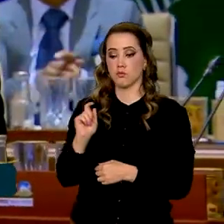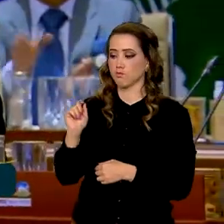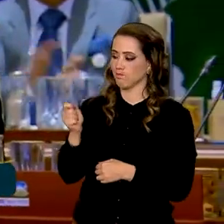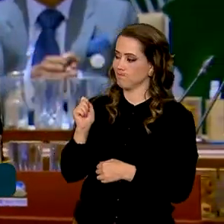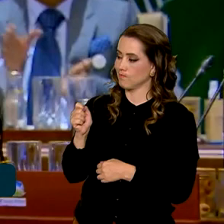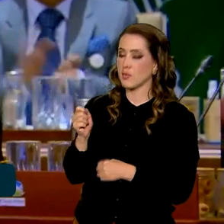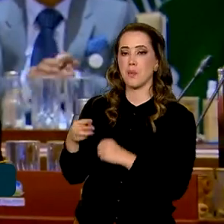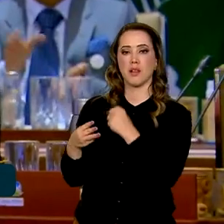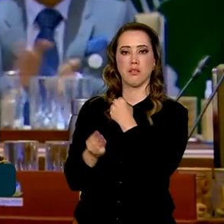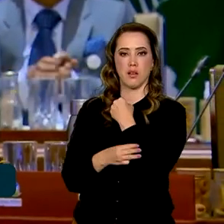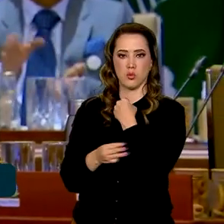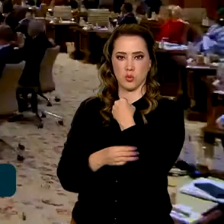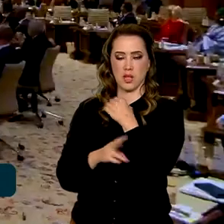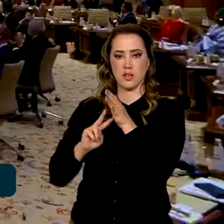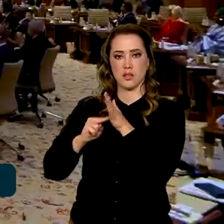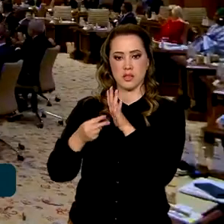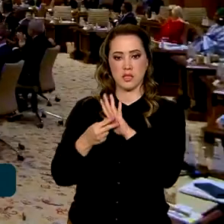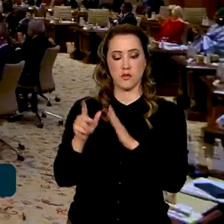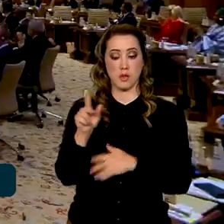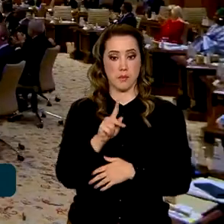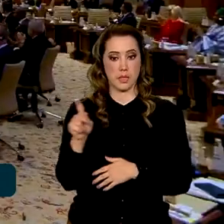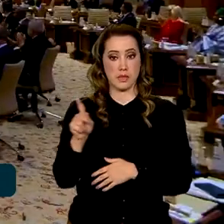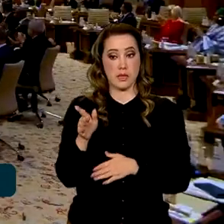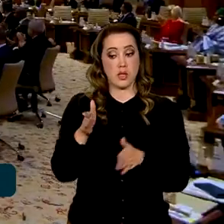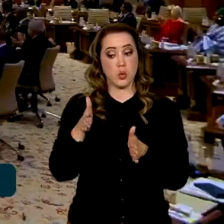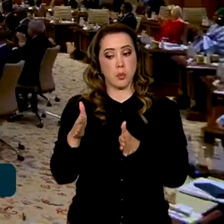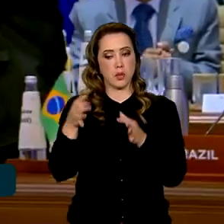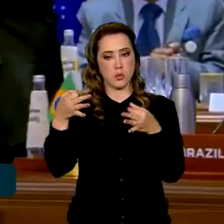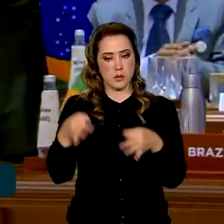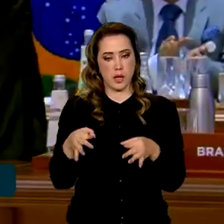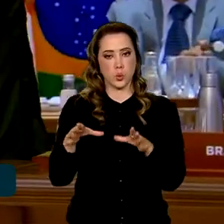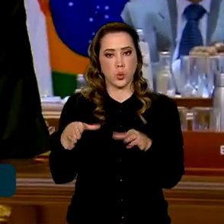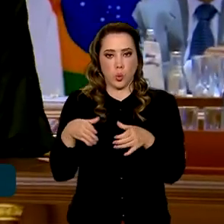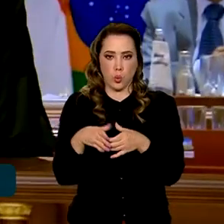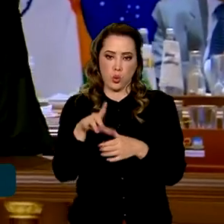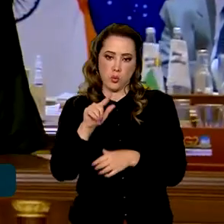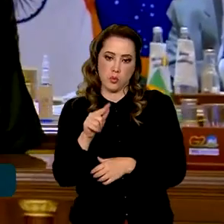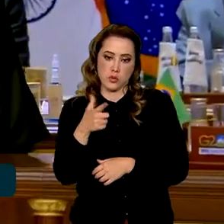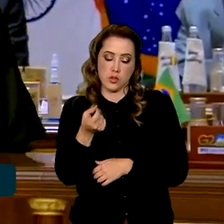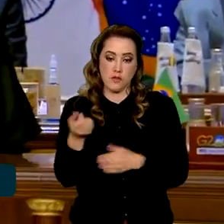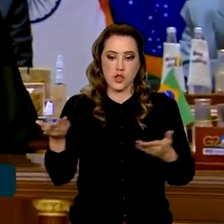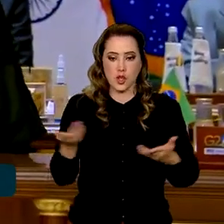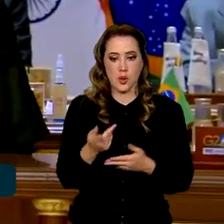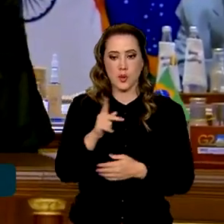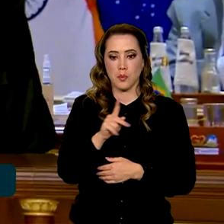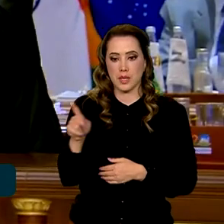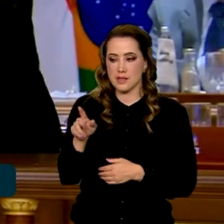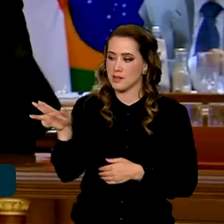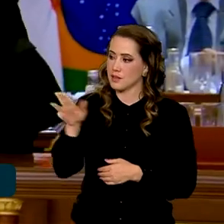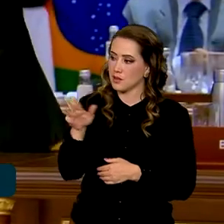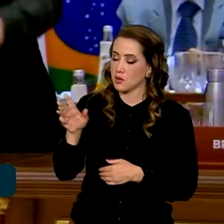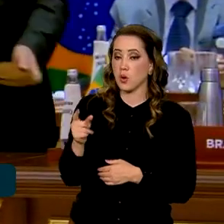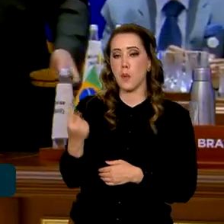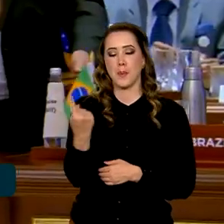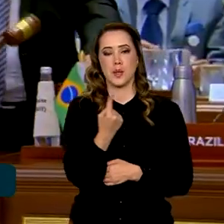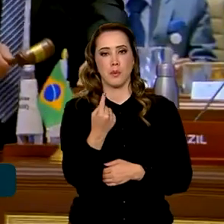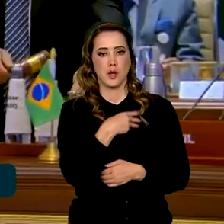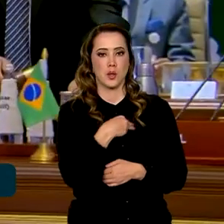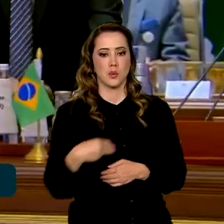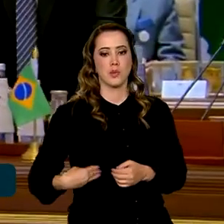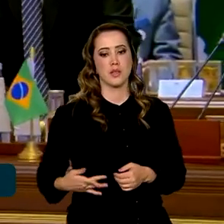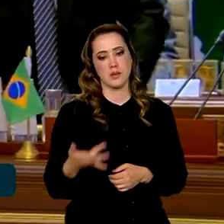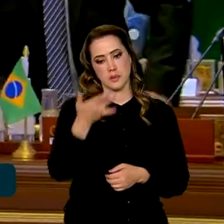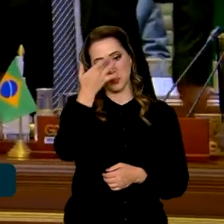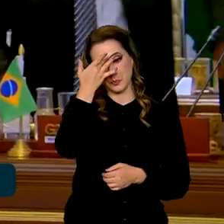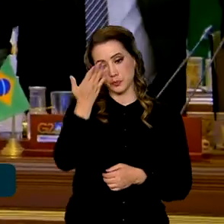martelo de madeira, que simboliza a presidência temporária do grupo, foi passado ao presidente Lula pelo primeiro-ministro da